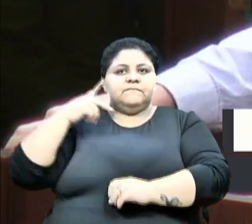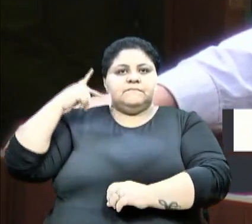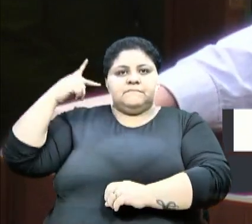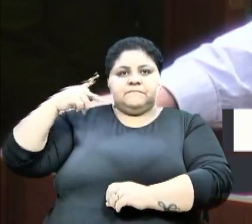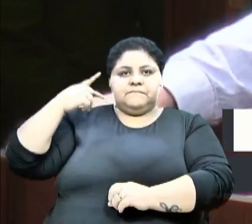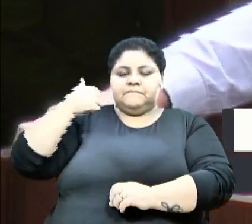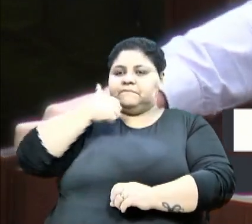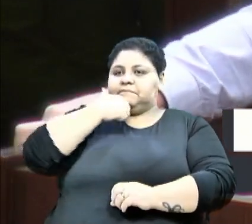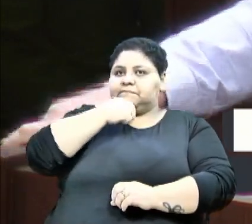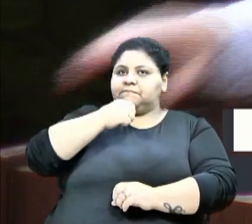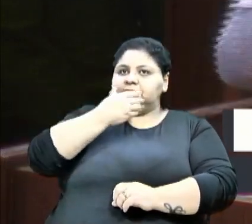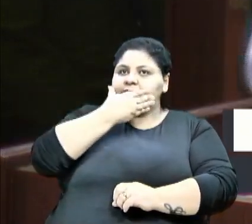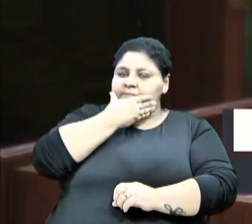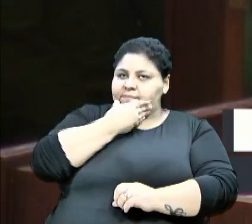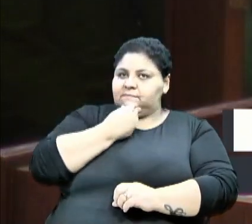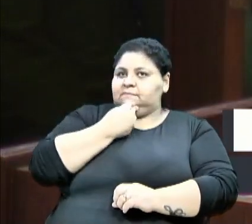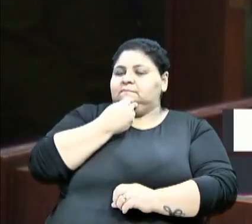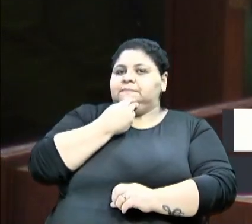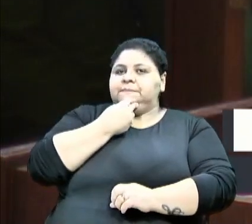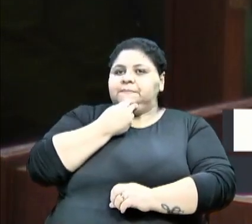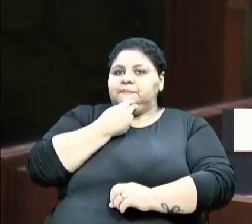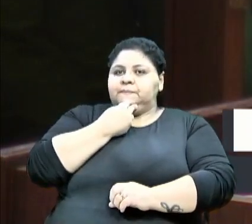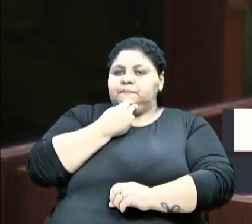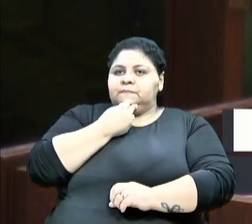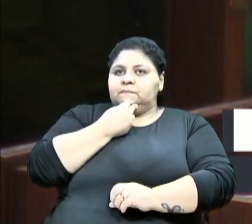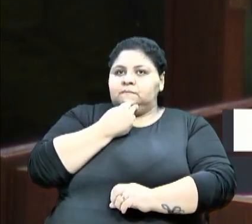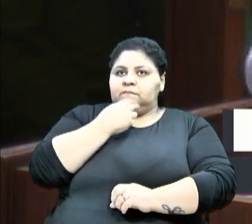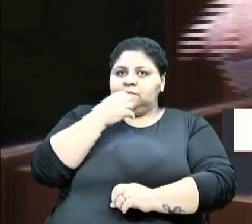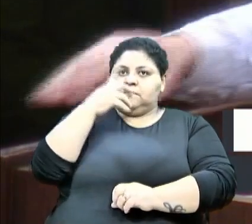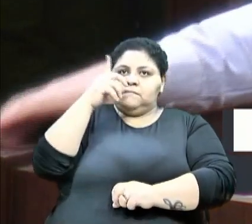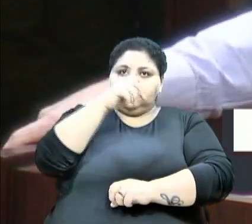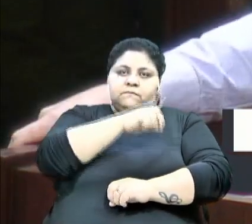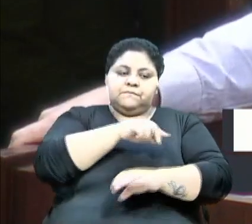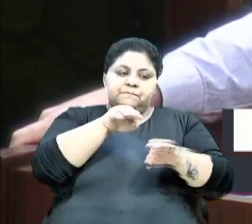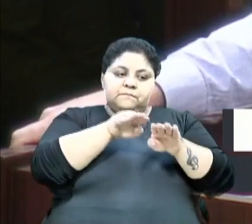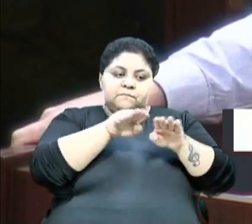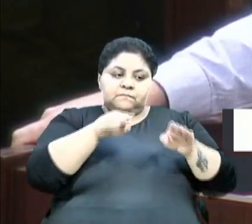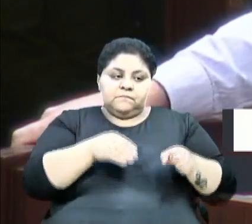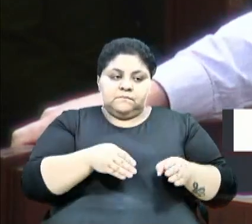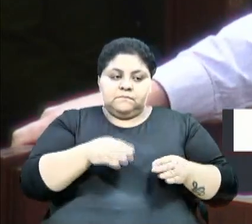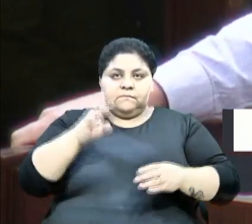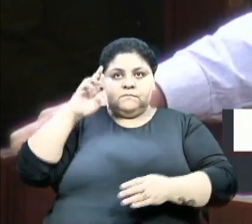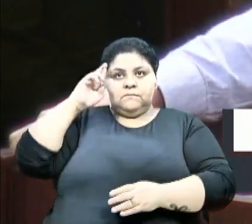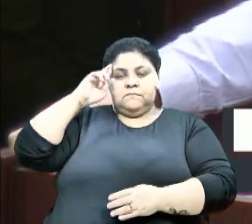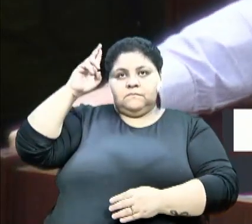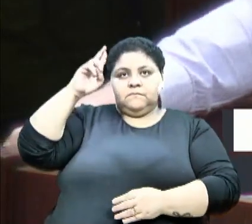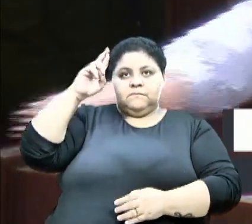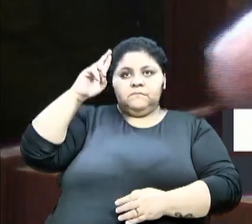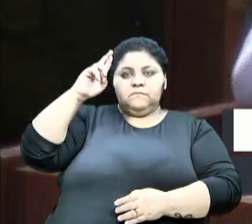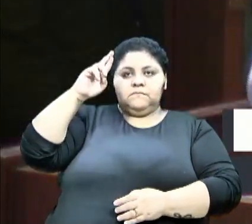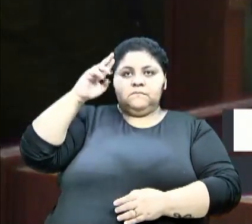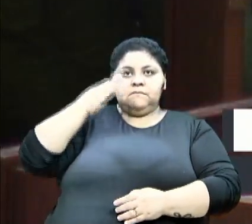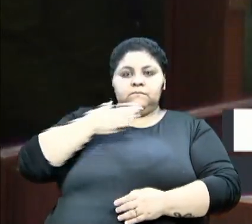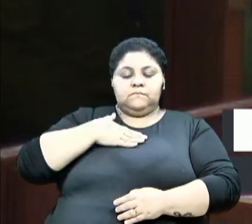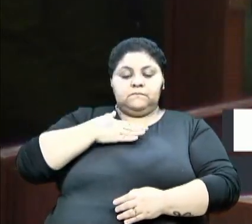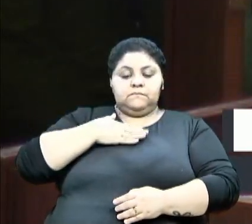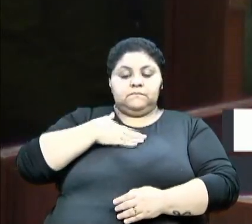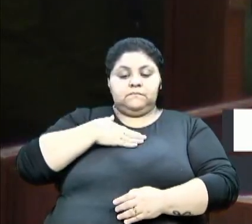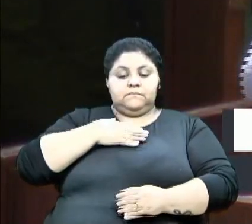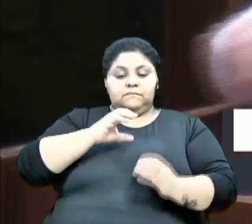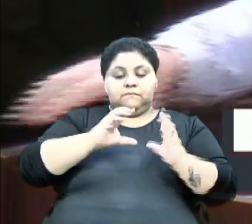vereadoras, vereadores. Bom dia, mesa diretora, na pessoa do meu colega de